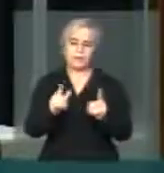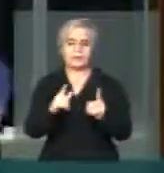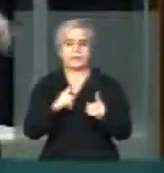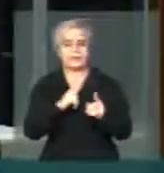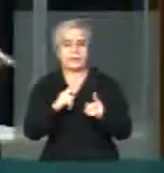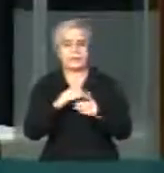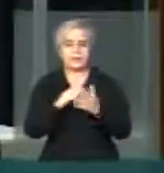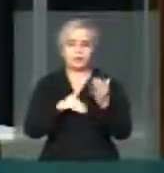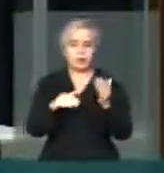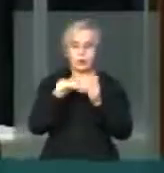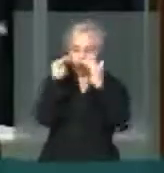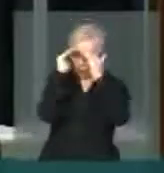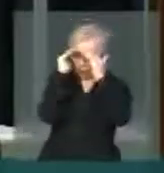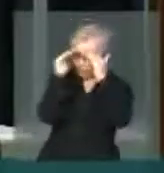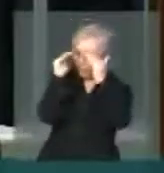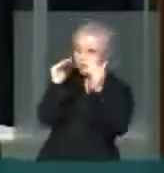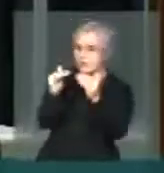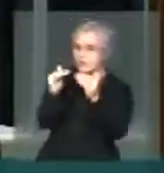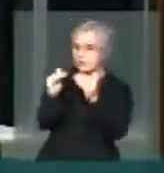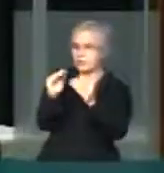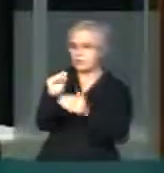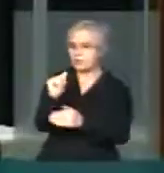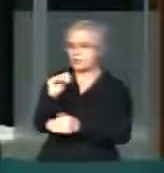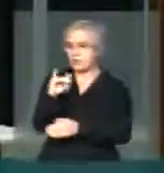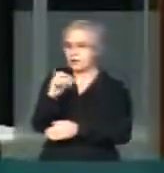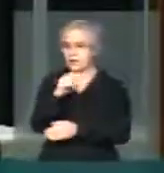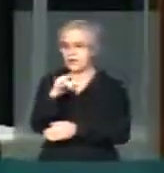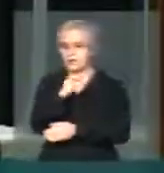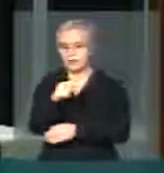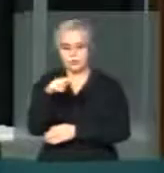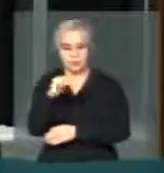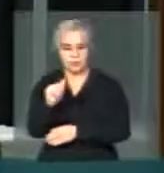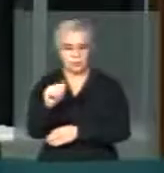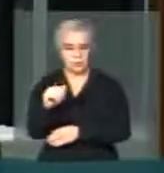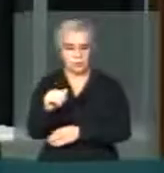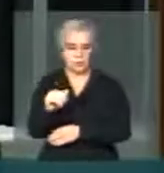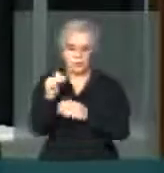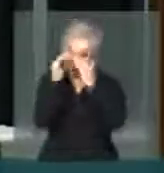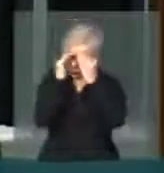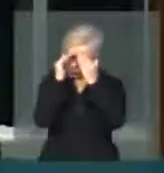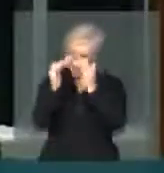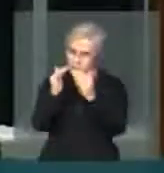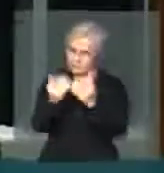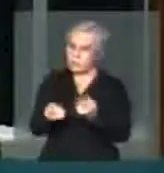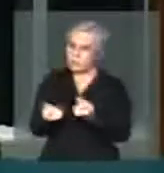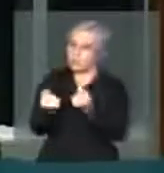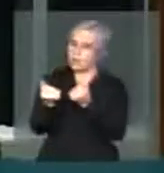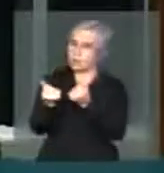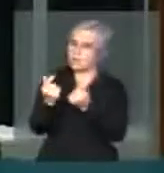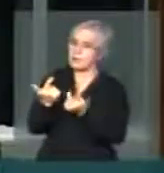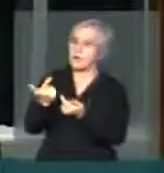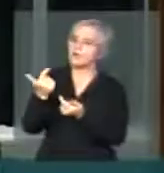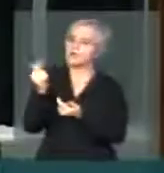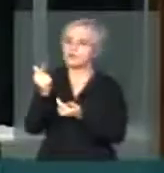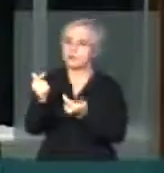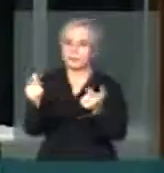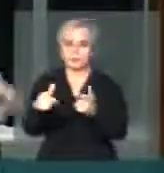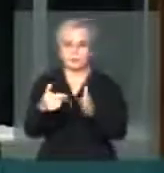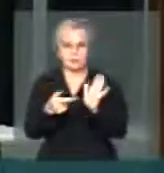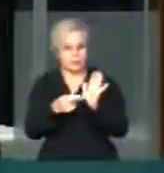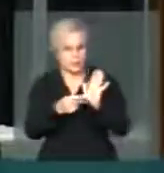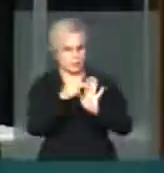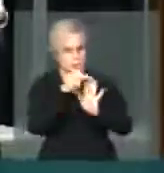subordinados aos interesses dos acionistas minoritários e, portanto, do capital especulativo. Esse projeto de